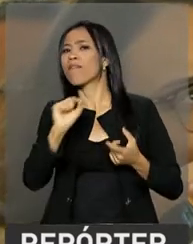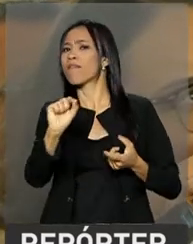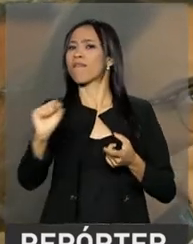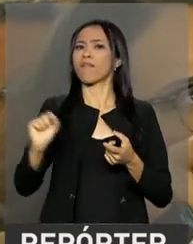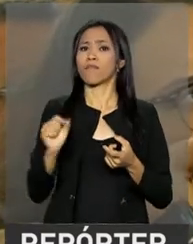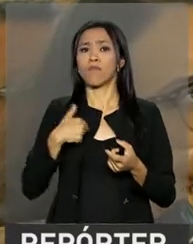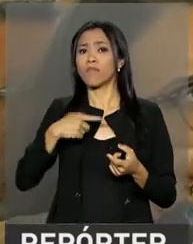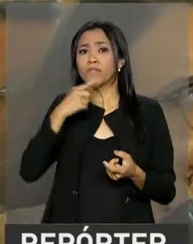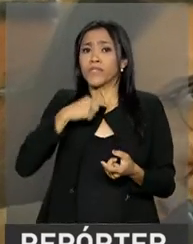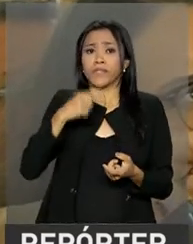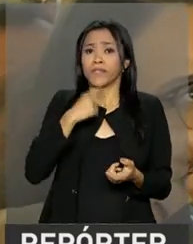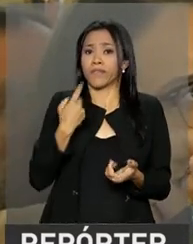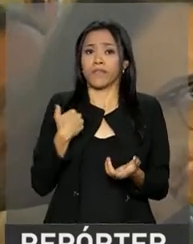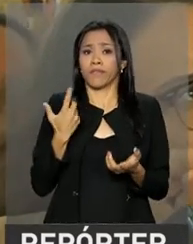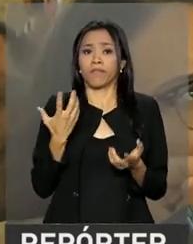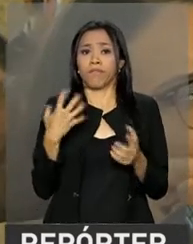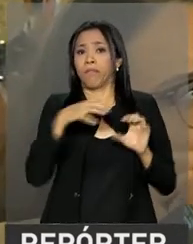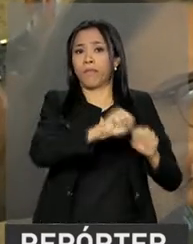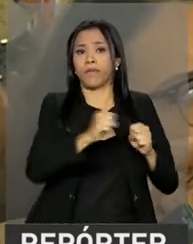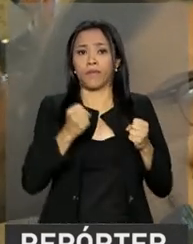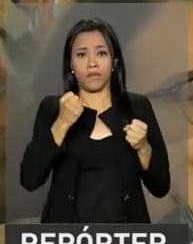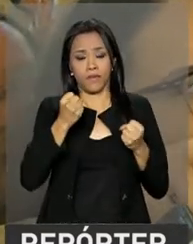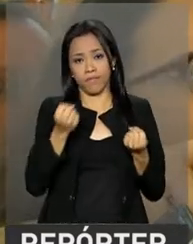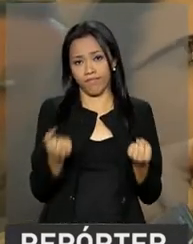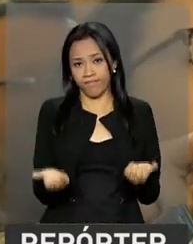adianta você ficar pegando,